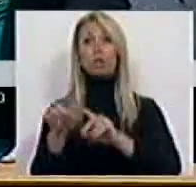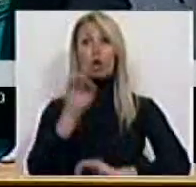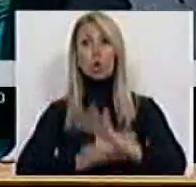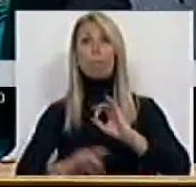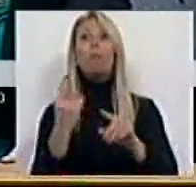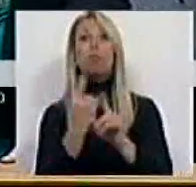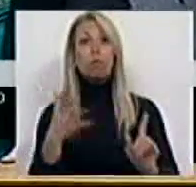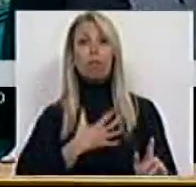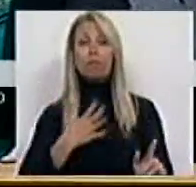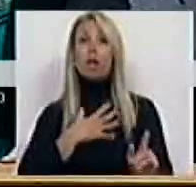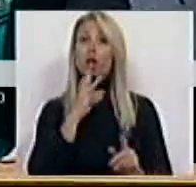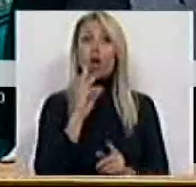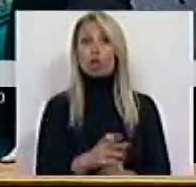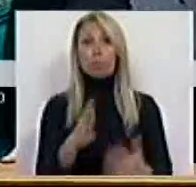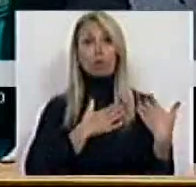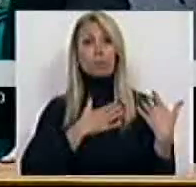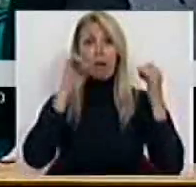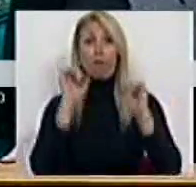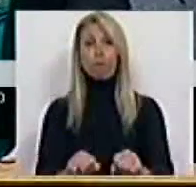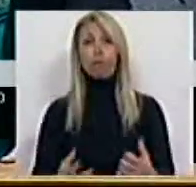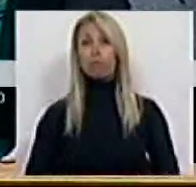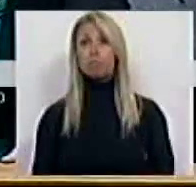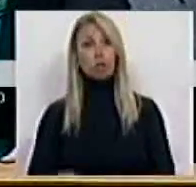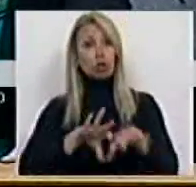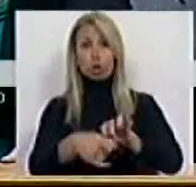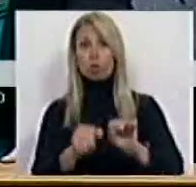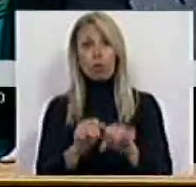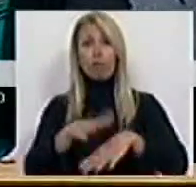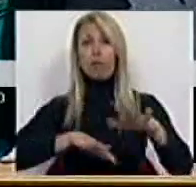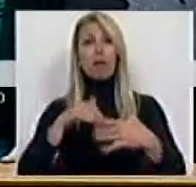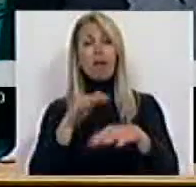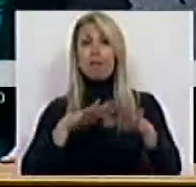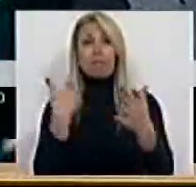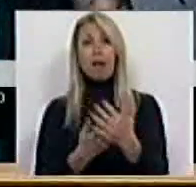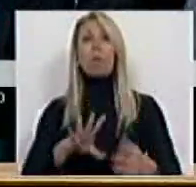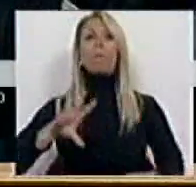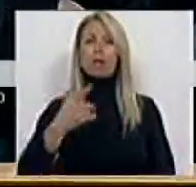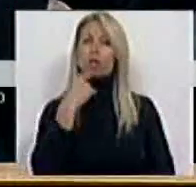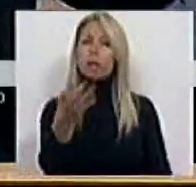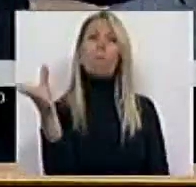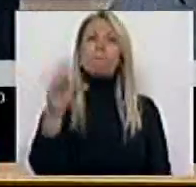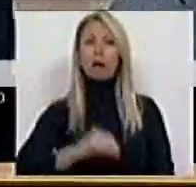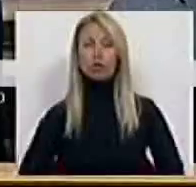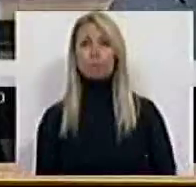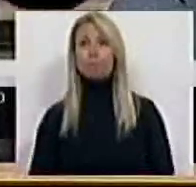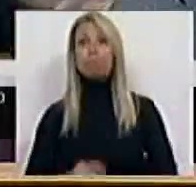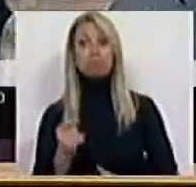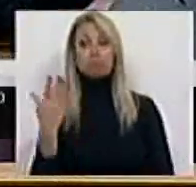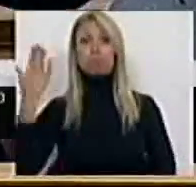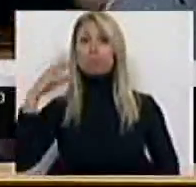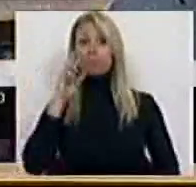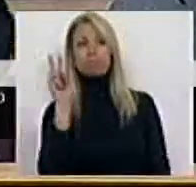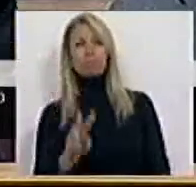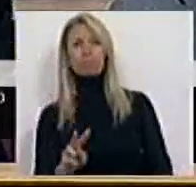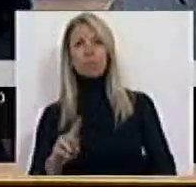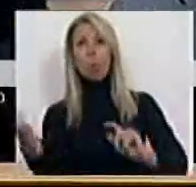porque não quer responder sobre as suas responsabilidades, sobre a sua destruição do país. Digo-lhe mais, há pouco assistia ao